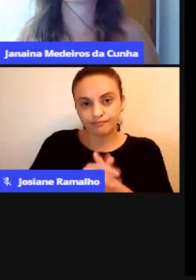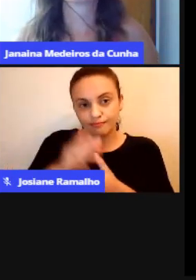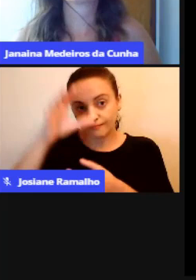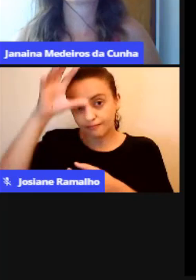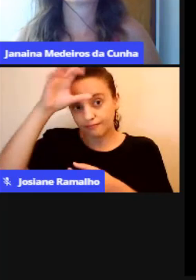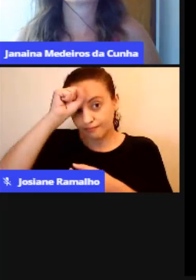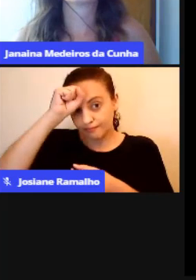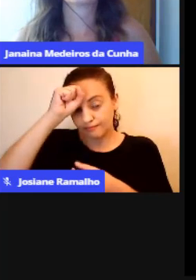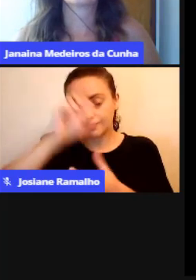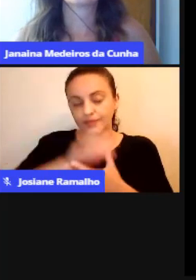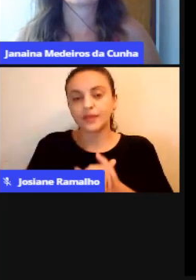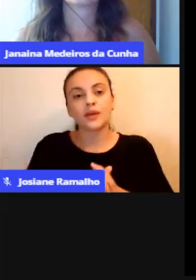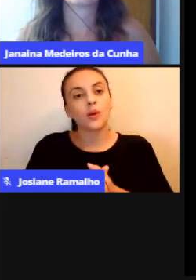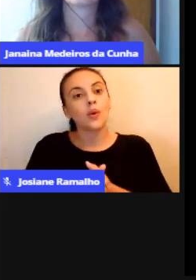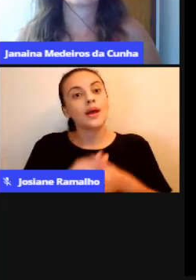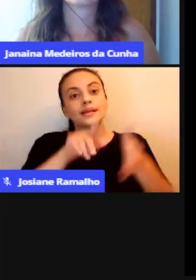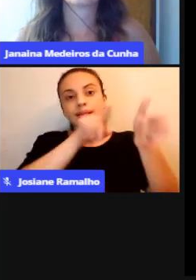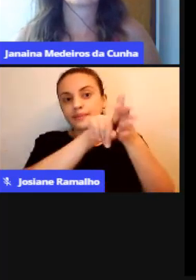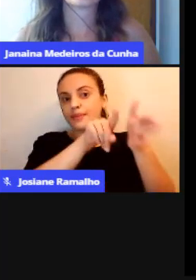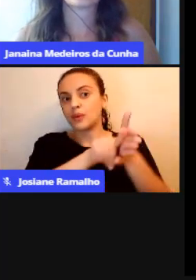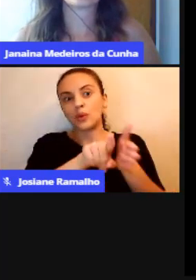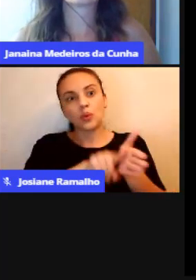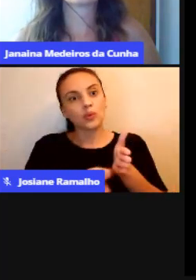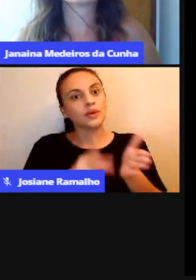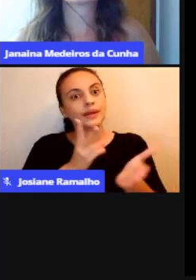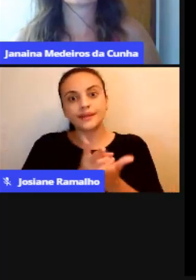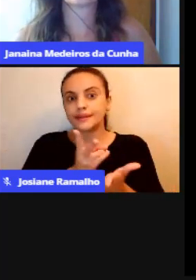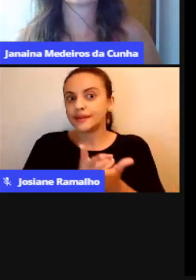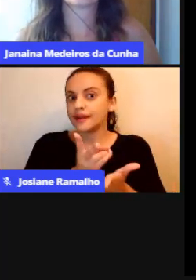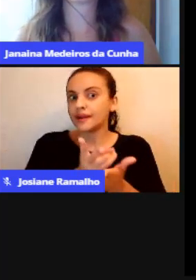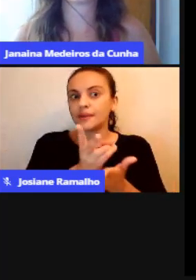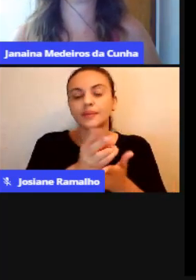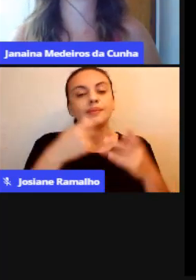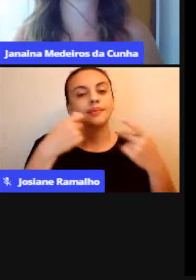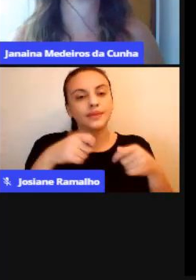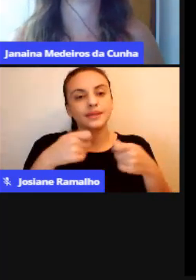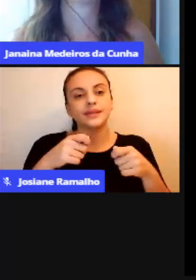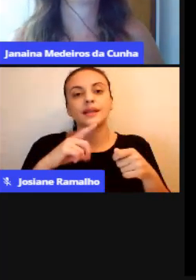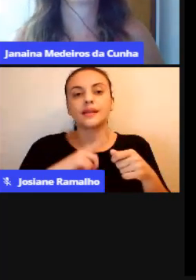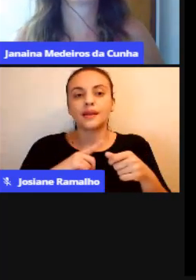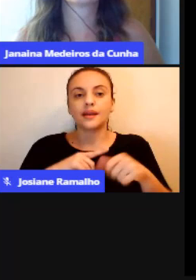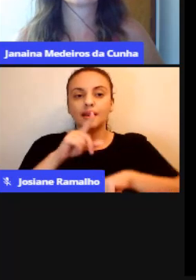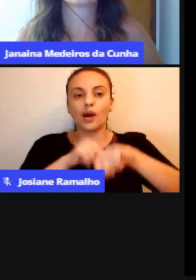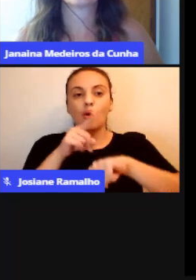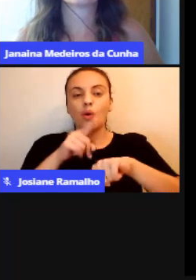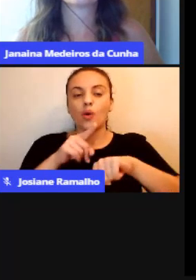estar permeando a avaliação, né? Os momentos